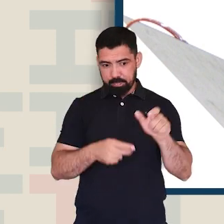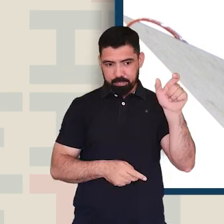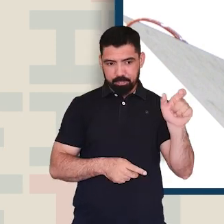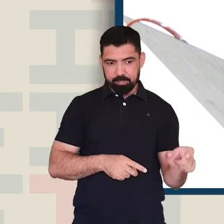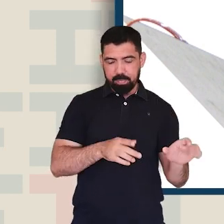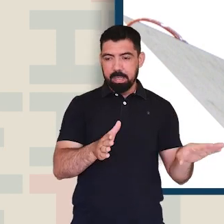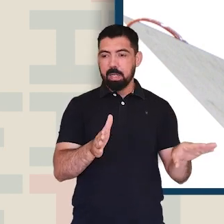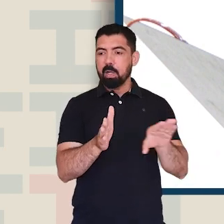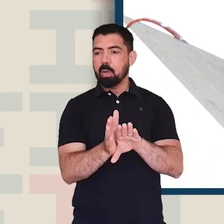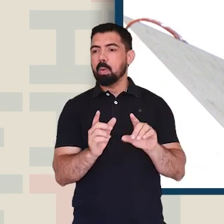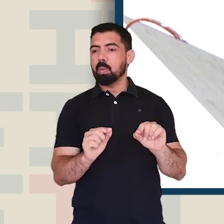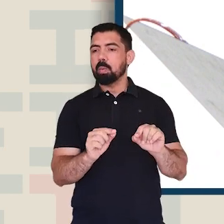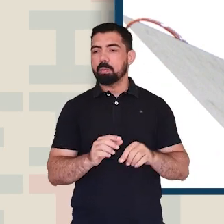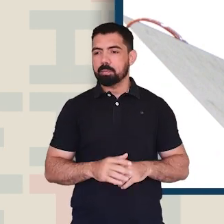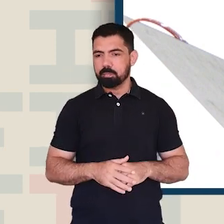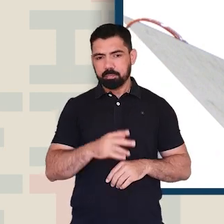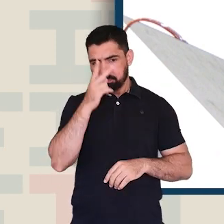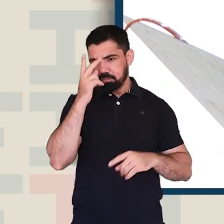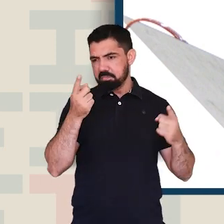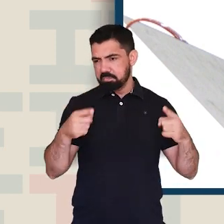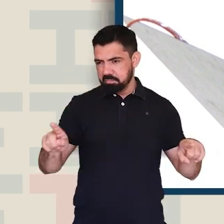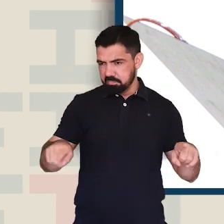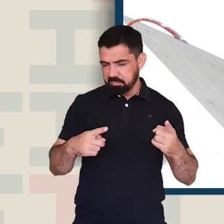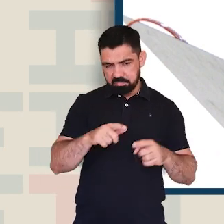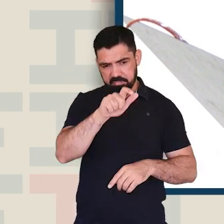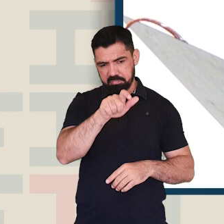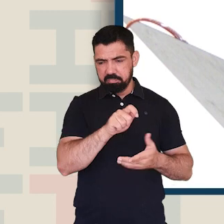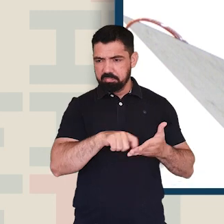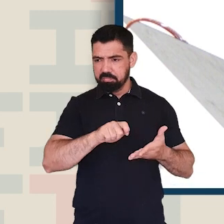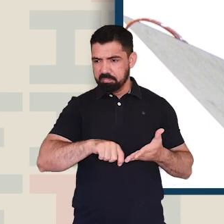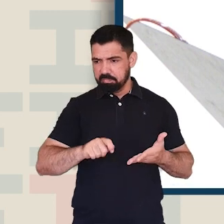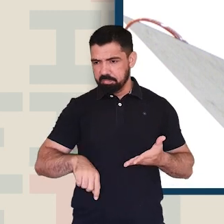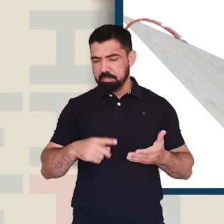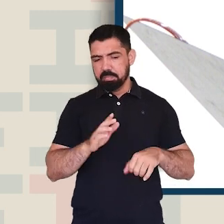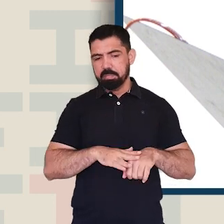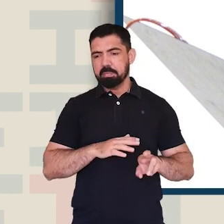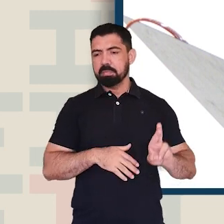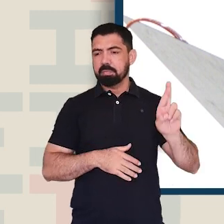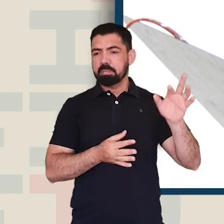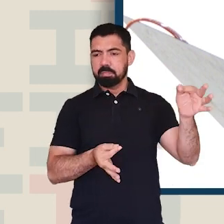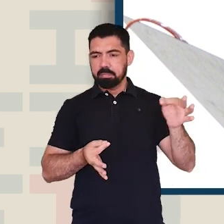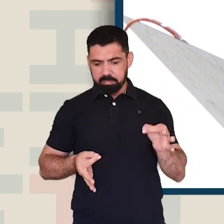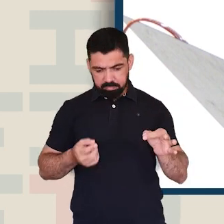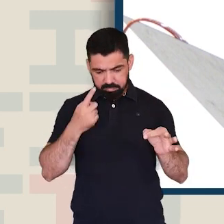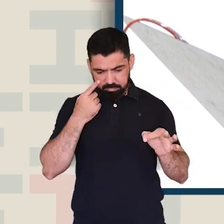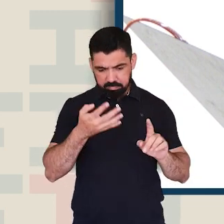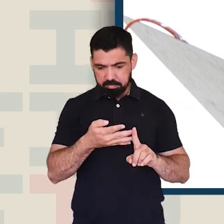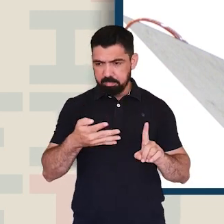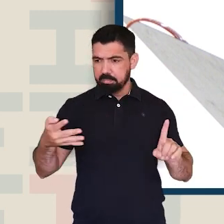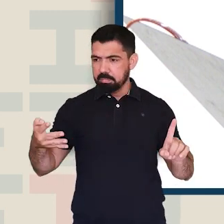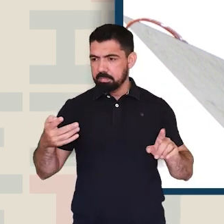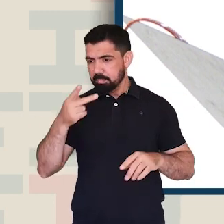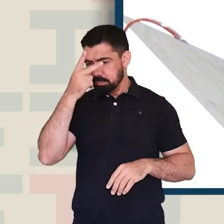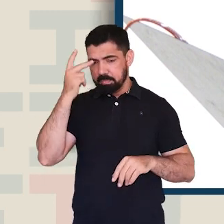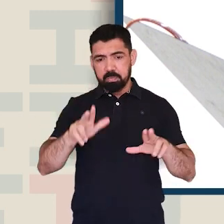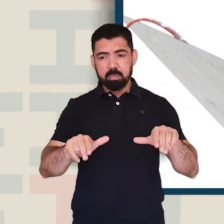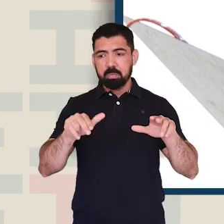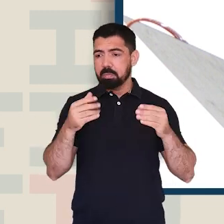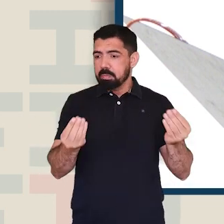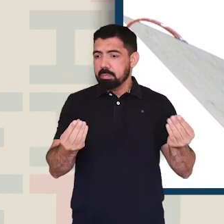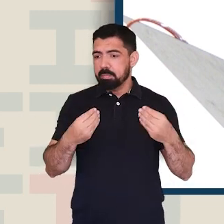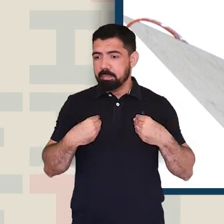alguém chegou, algum maestro, alguém que estava escrevendo na direção musical, chegou lá e me deu uma partitura. Nunca ninguém me